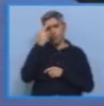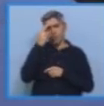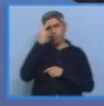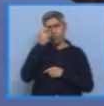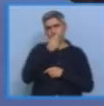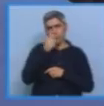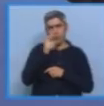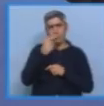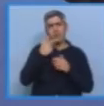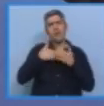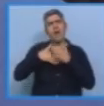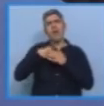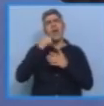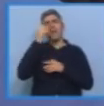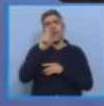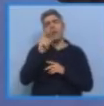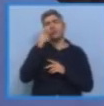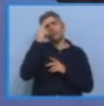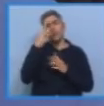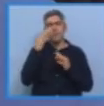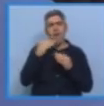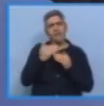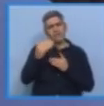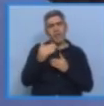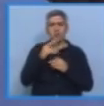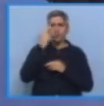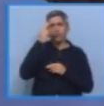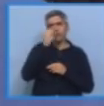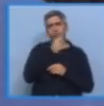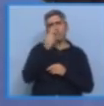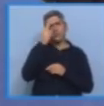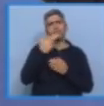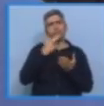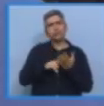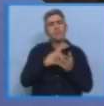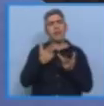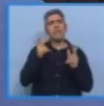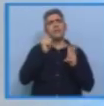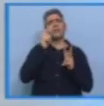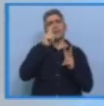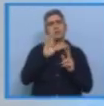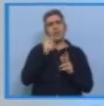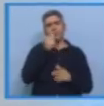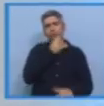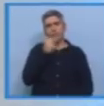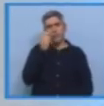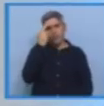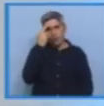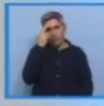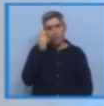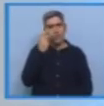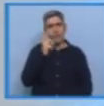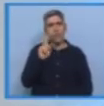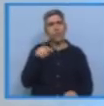já nem falo extremado, digo num estado de sofrimento avançado, quem é que é verdadeiramente livre quando está a sofrer e não